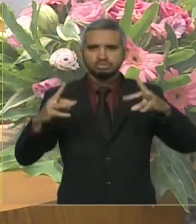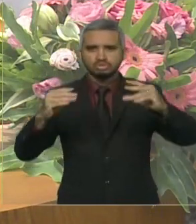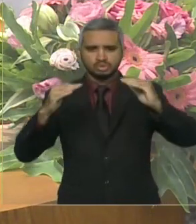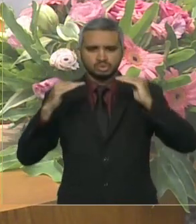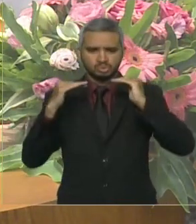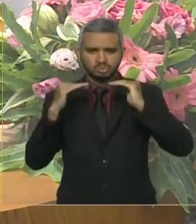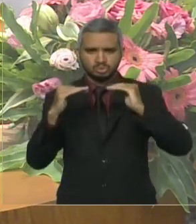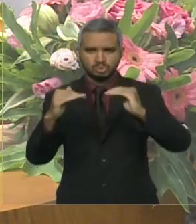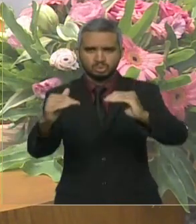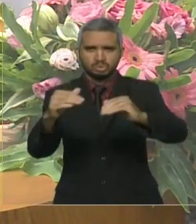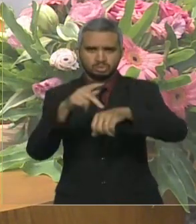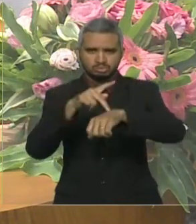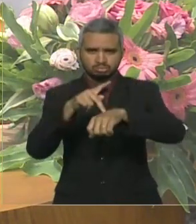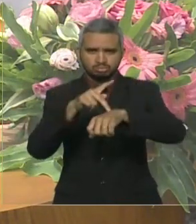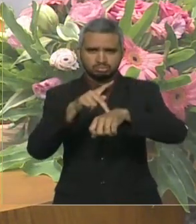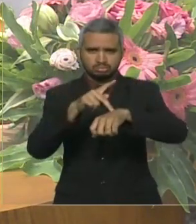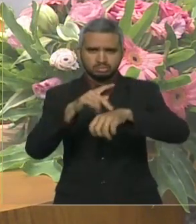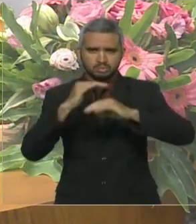irá ser entregue